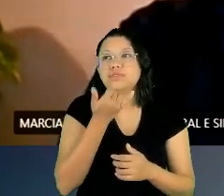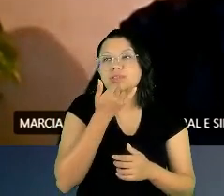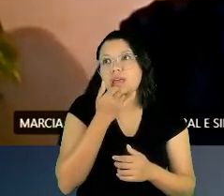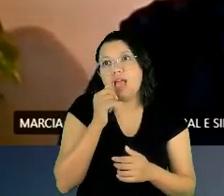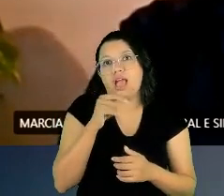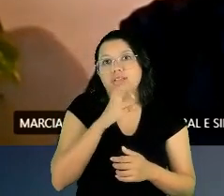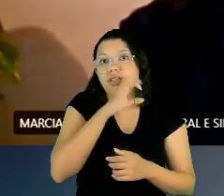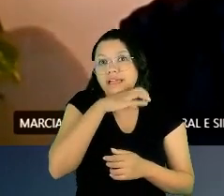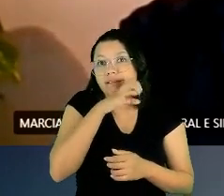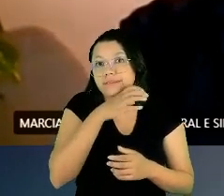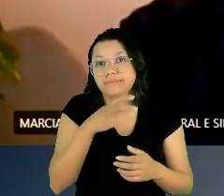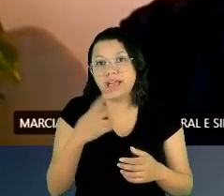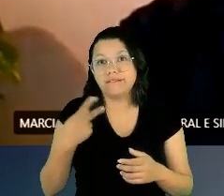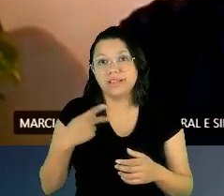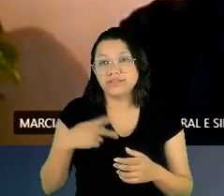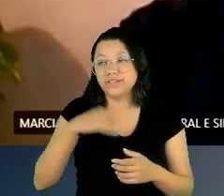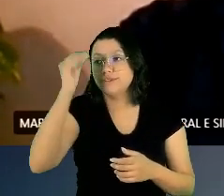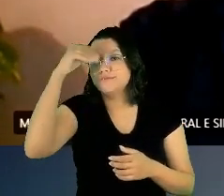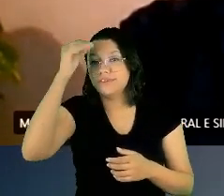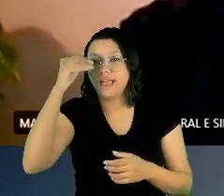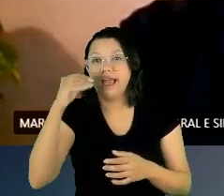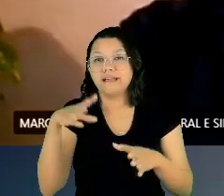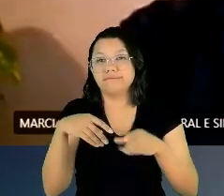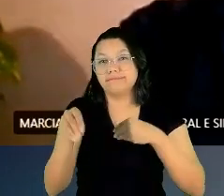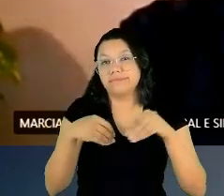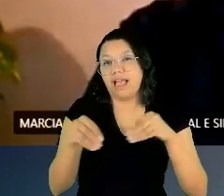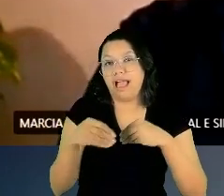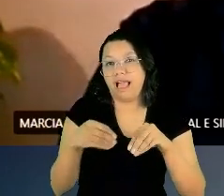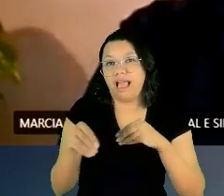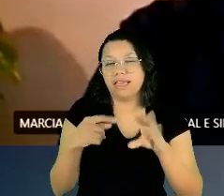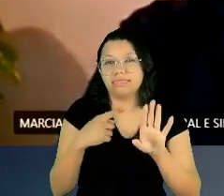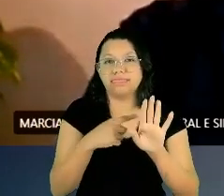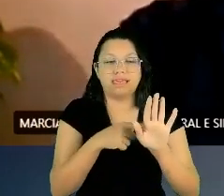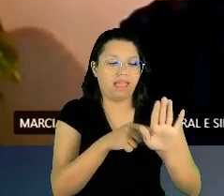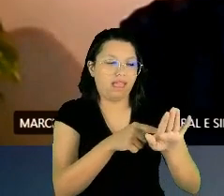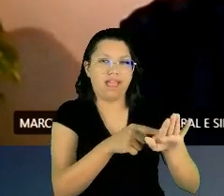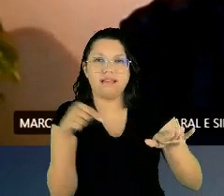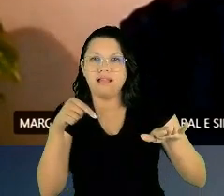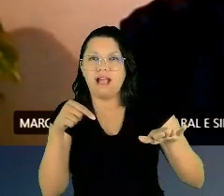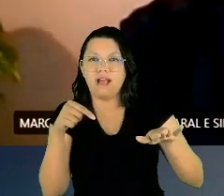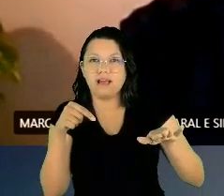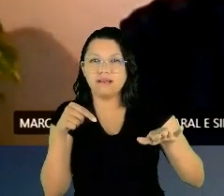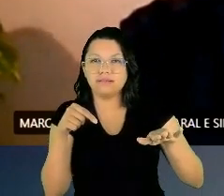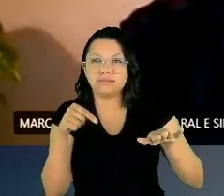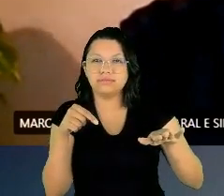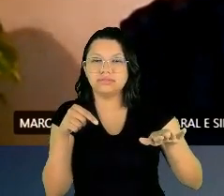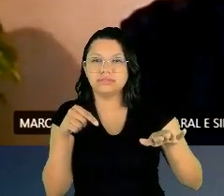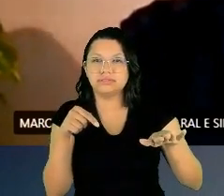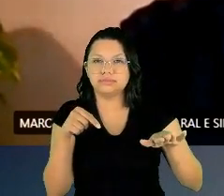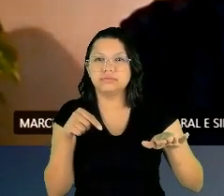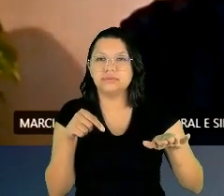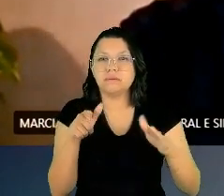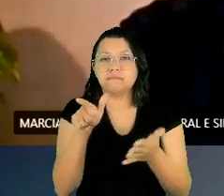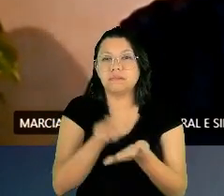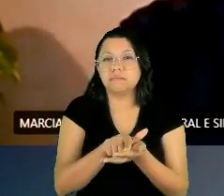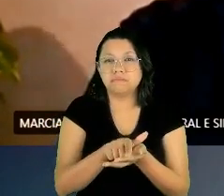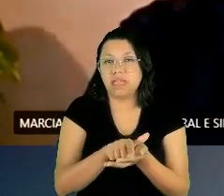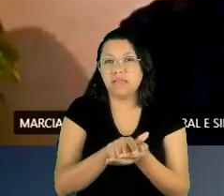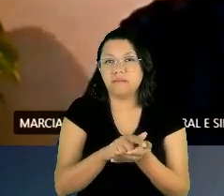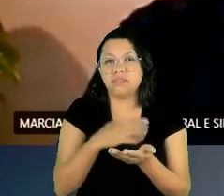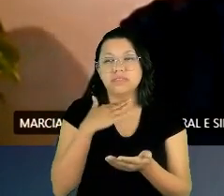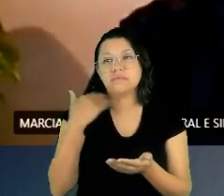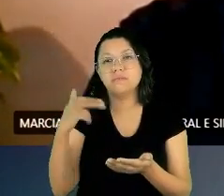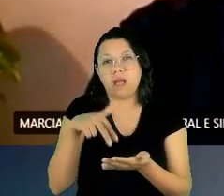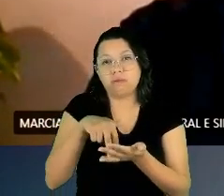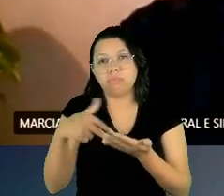bichinho. Eu brinco com os meus alunos que a gente é um bichinho fraquinho e molinho, que se corta e sangra com folha sulfite e morre com qualquer tombinho.